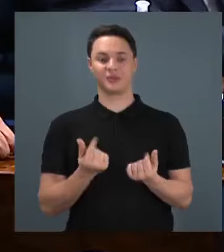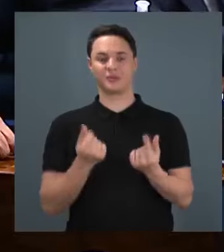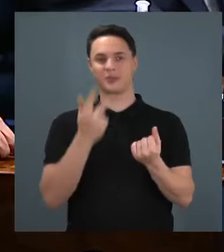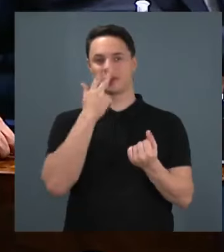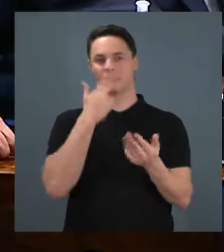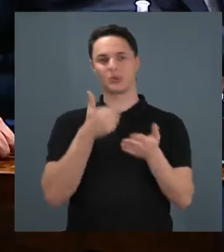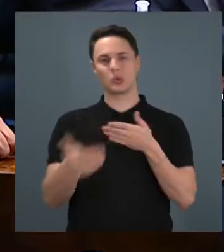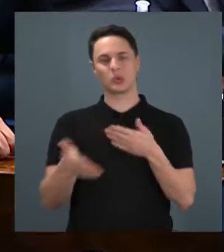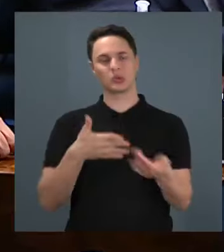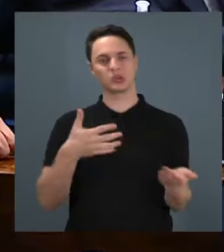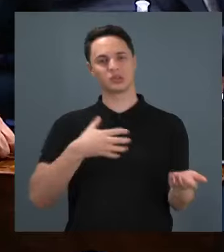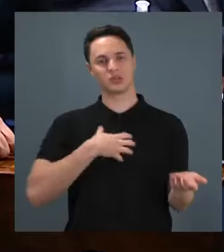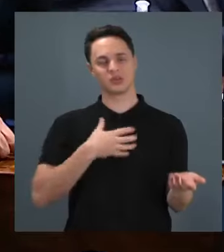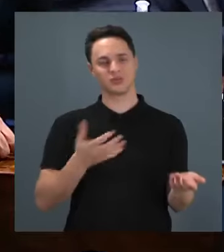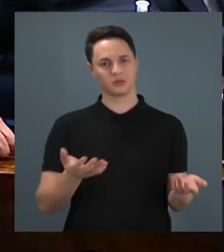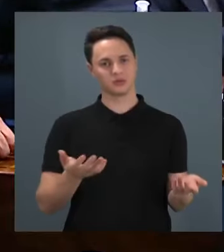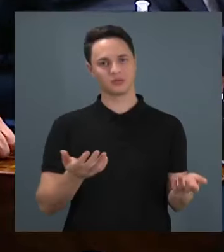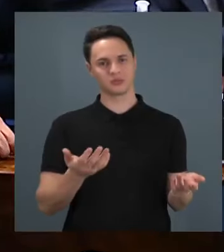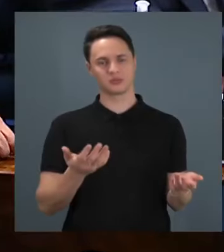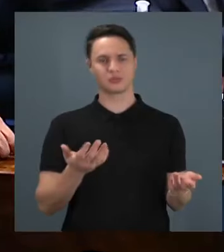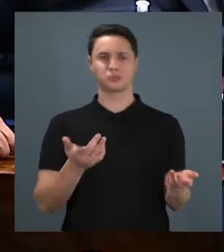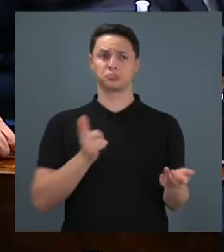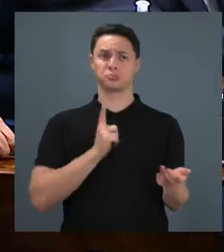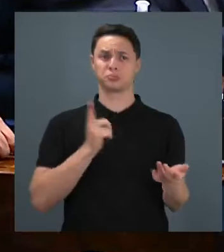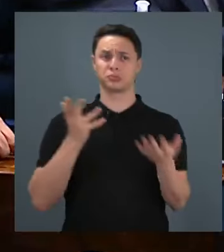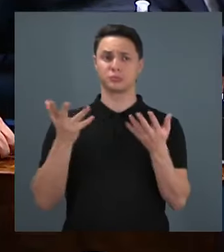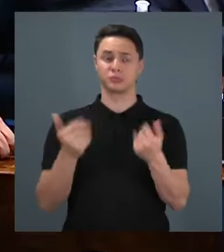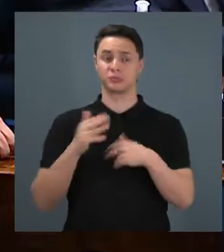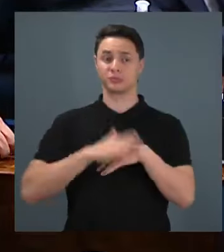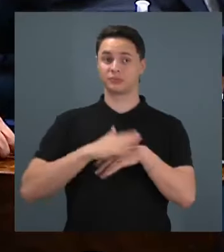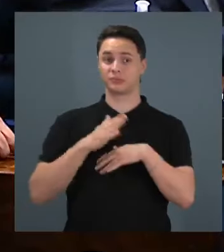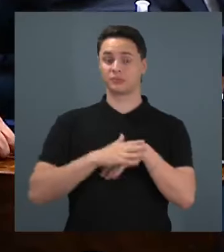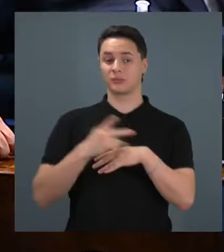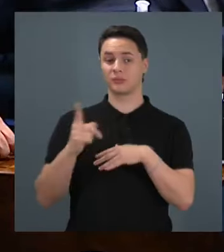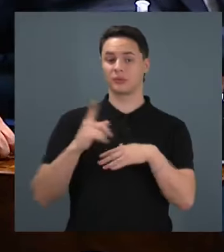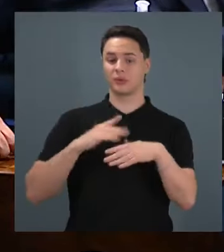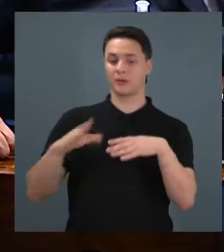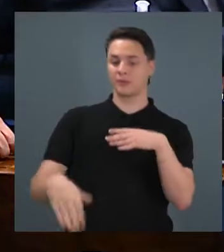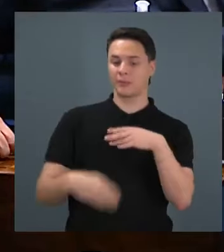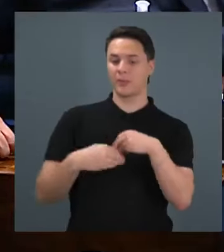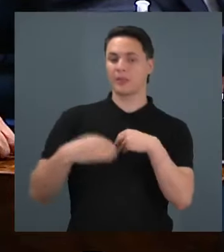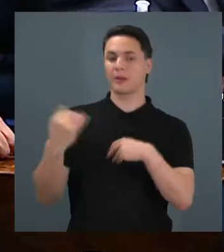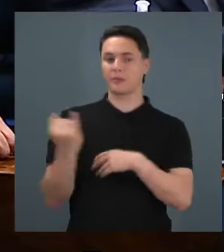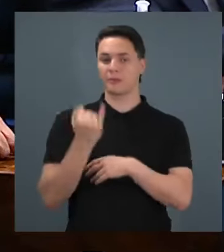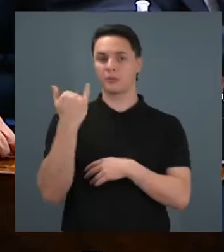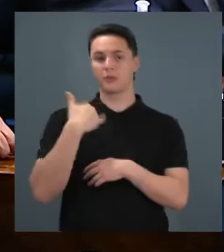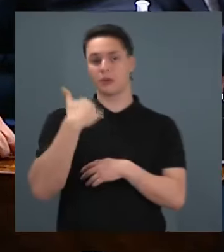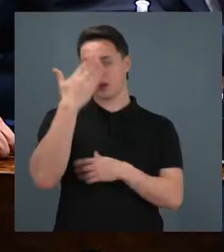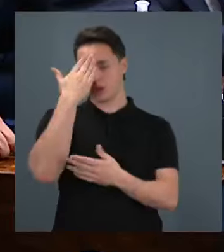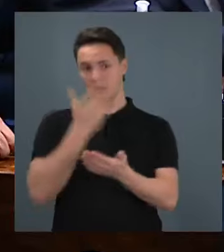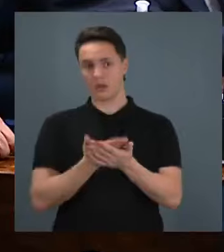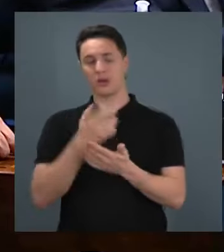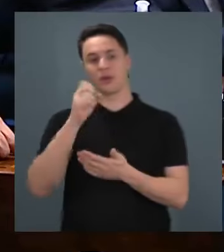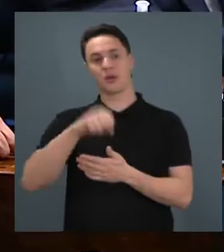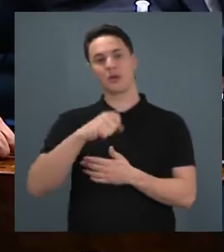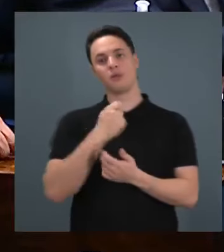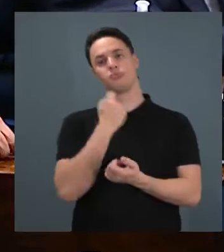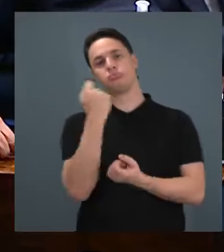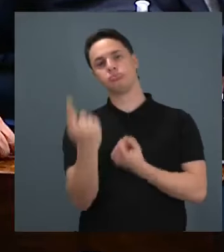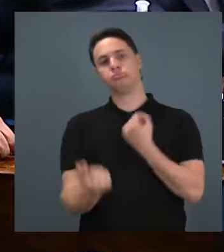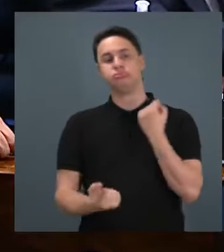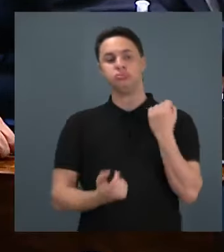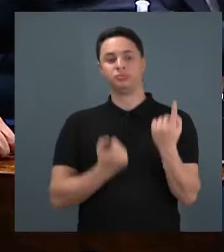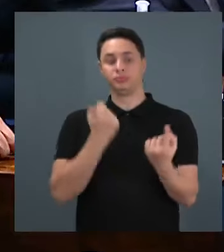assodada, né? Houve o acatamento por parte do relator de uma emenda, é importante, acredito, né, que excepcionaliza